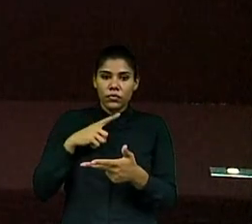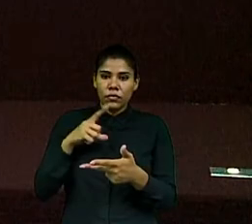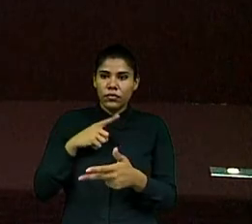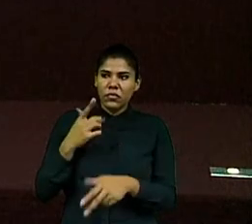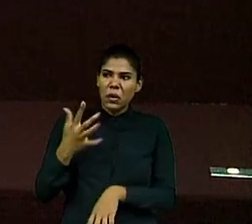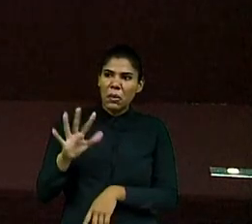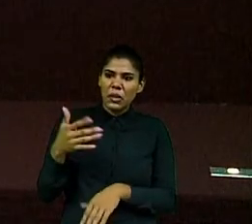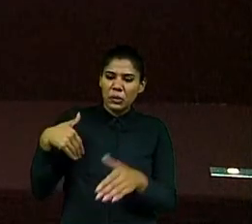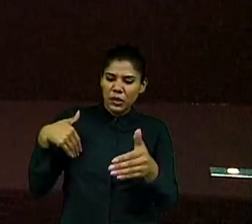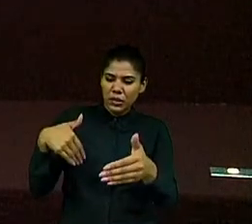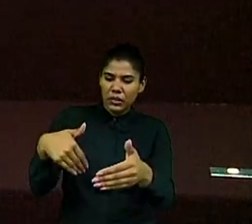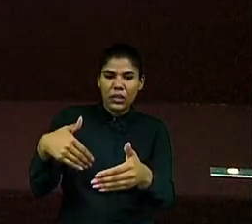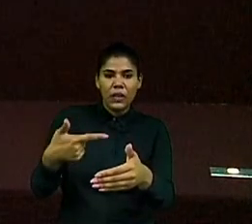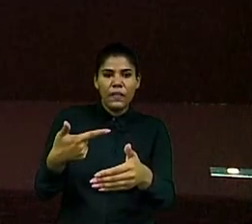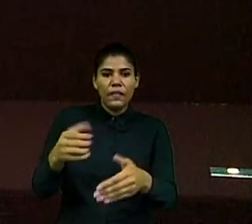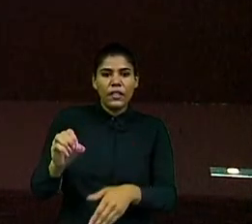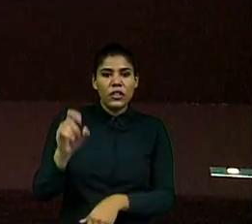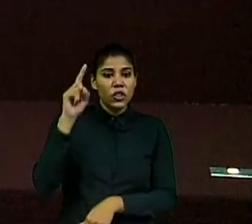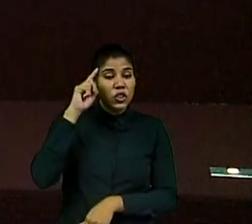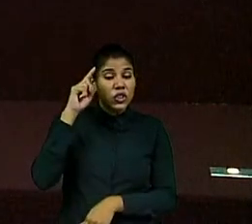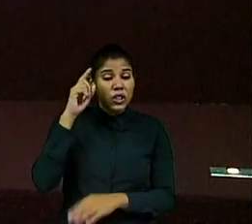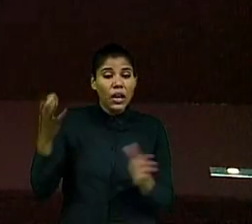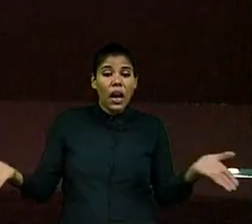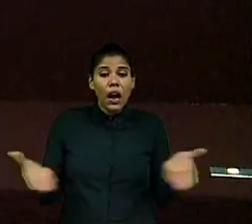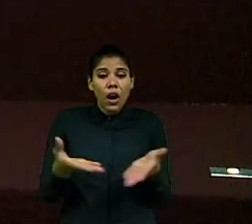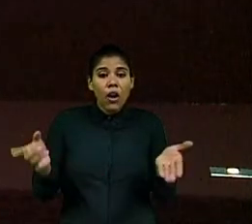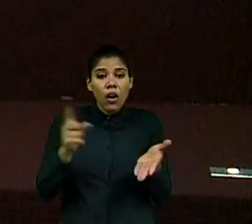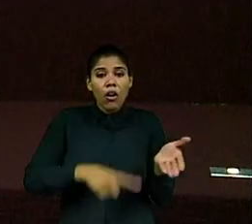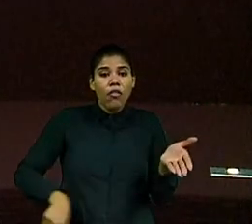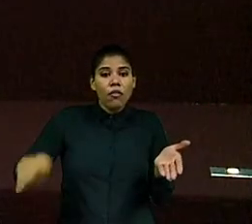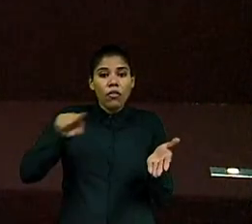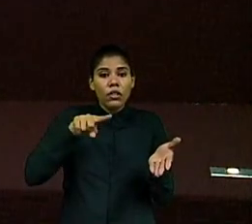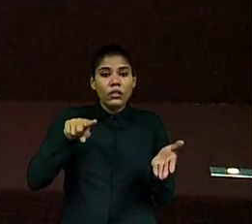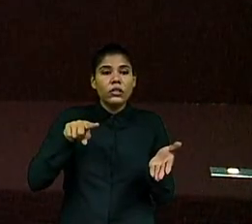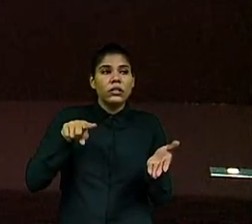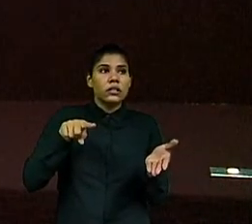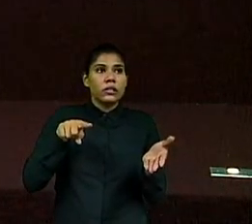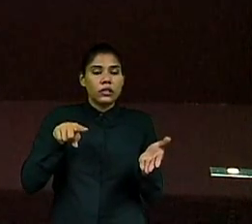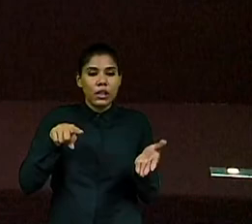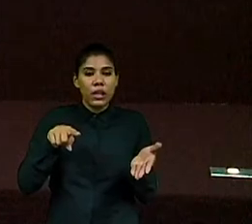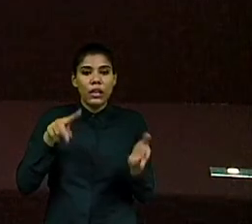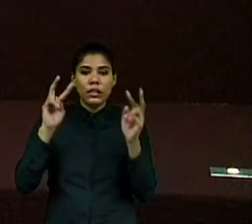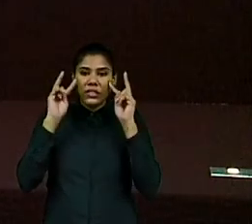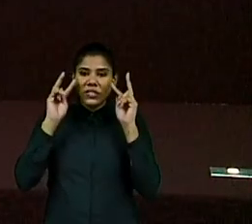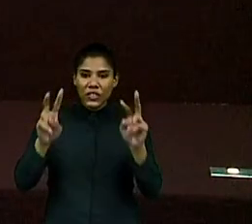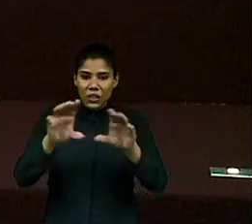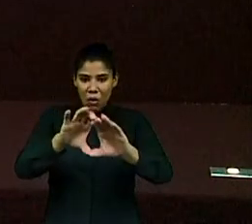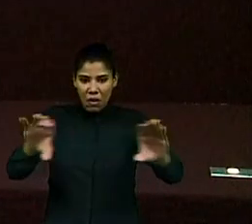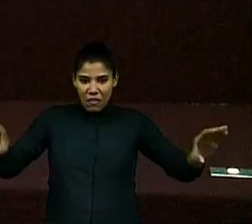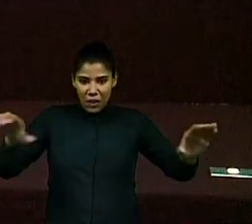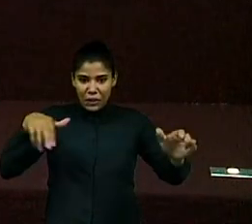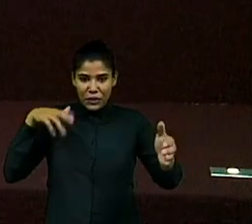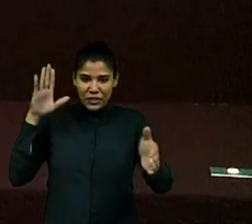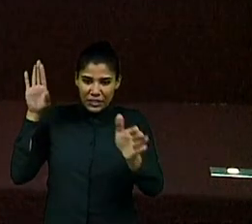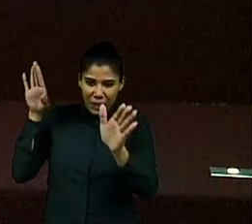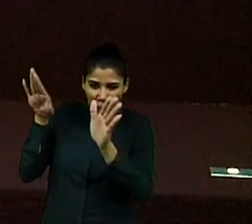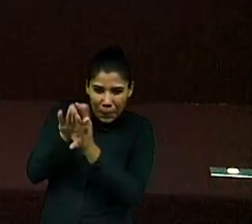e é justamente agora que vocês viram a faixa de chegada